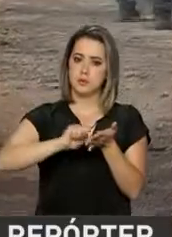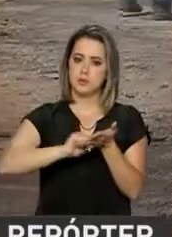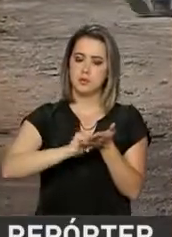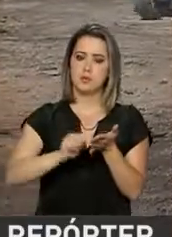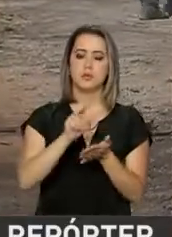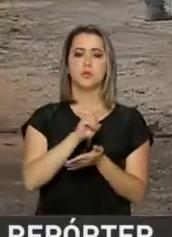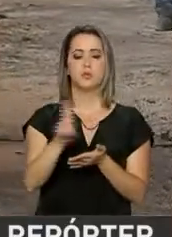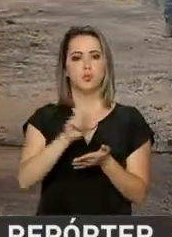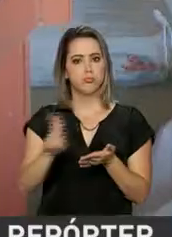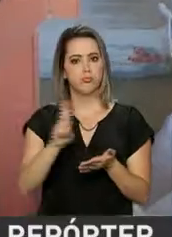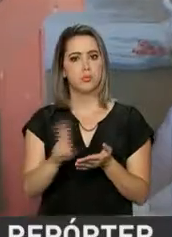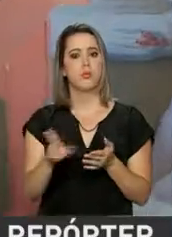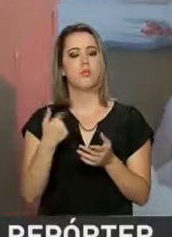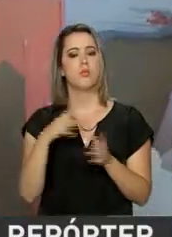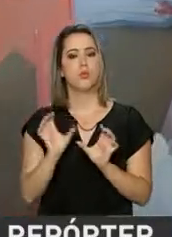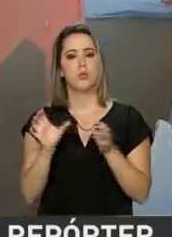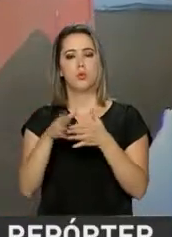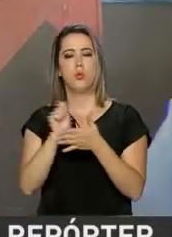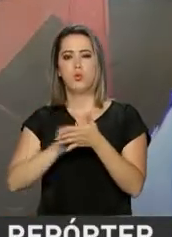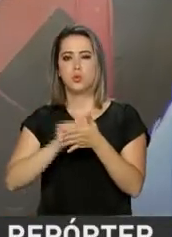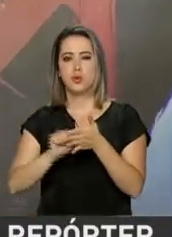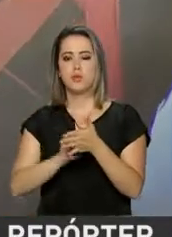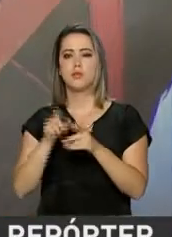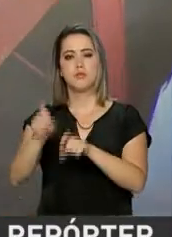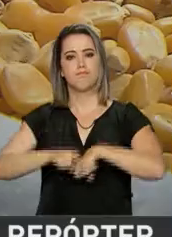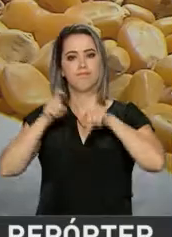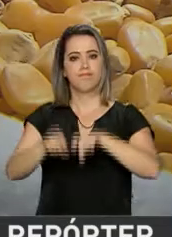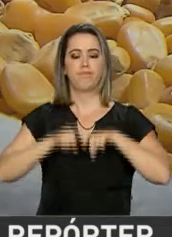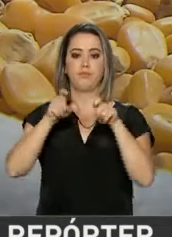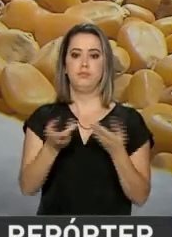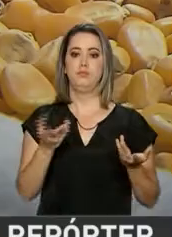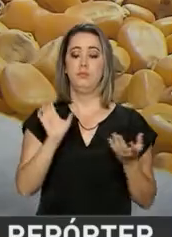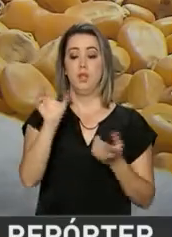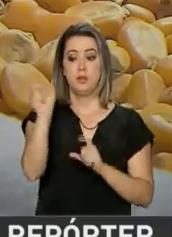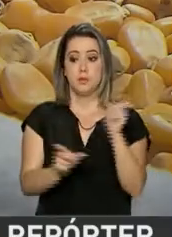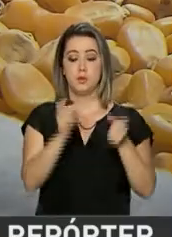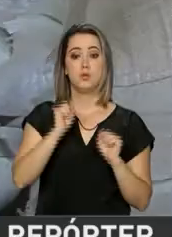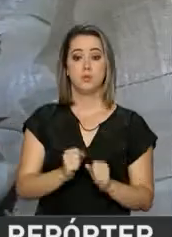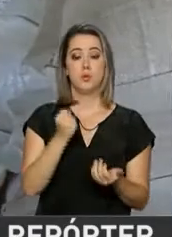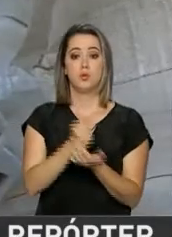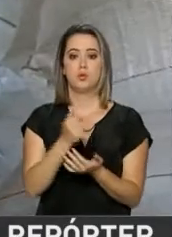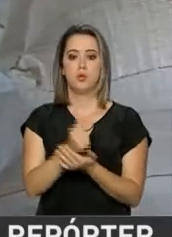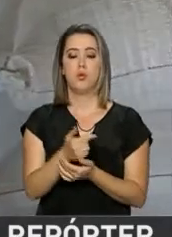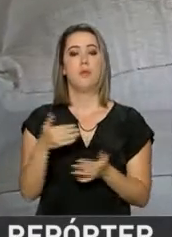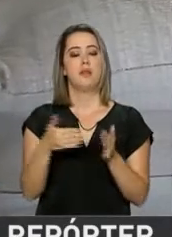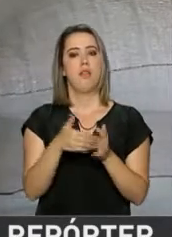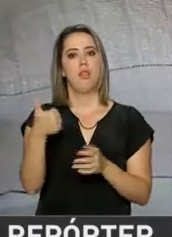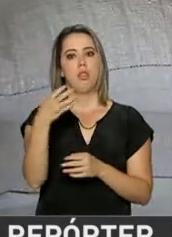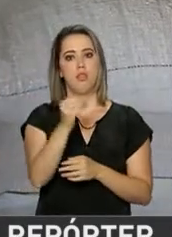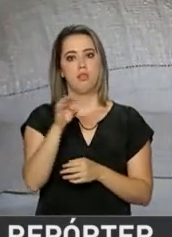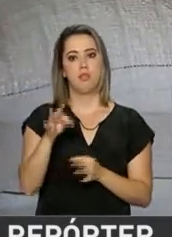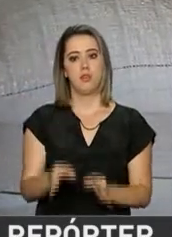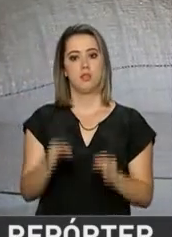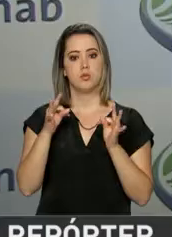no sistema nacional de cadastro mento de produtores rurais os criadores podem comprar até 10 toneladas de